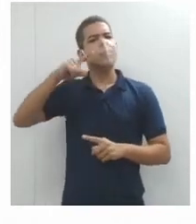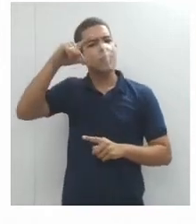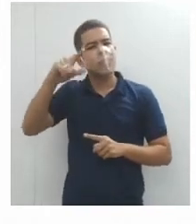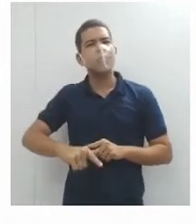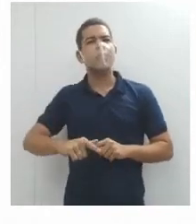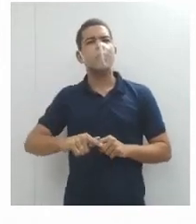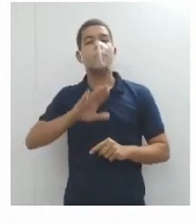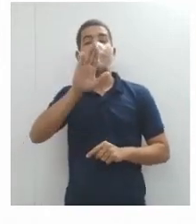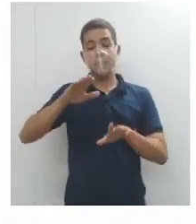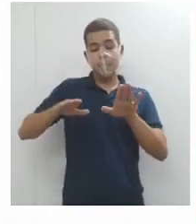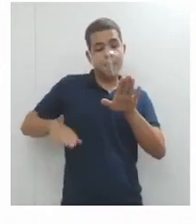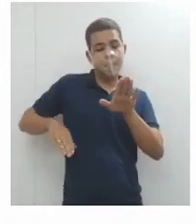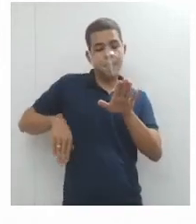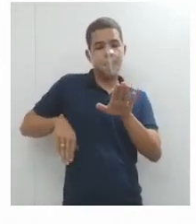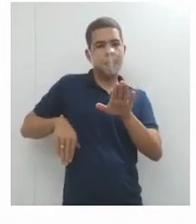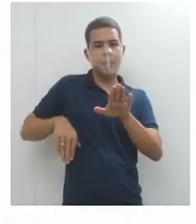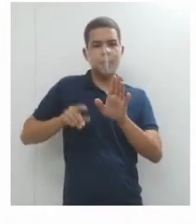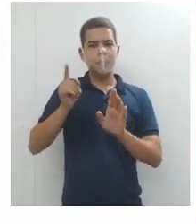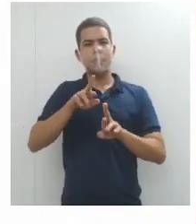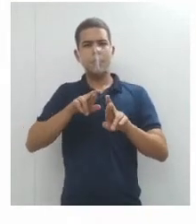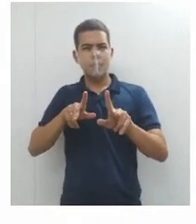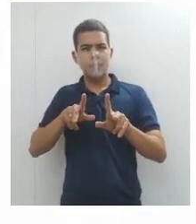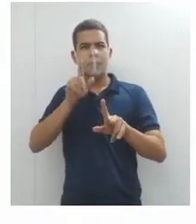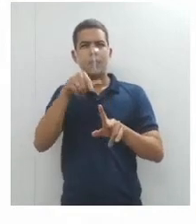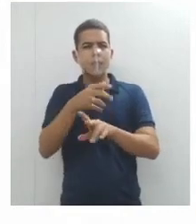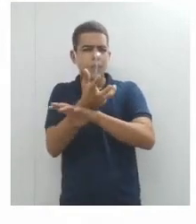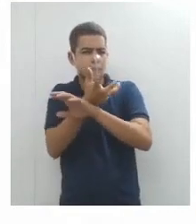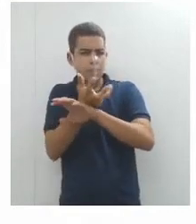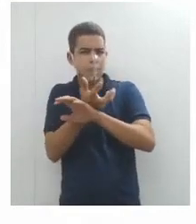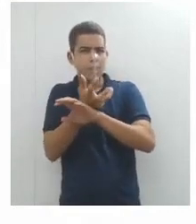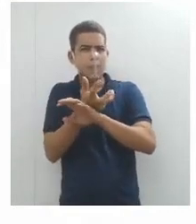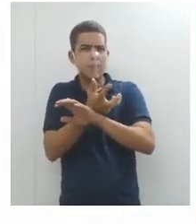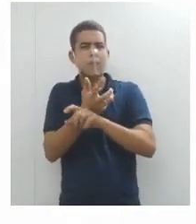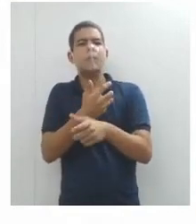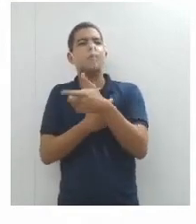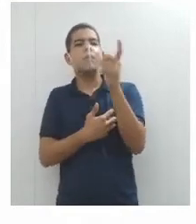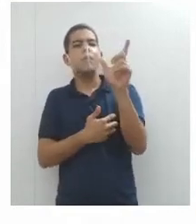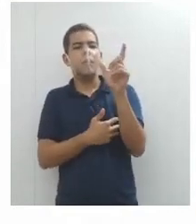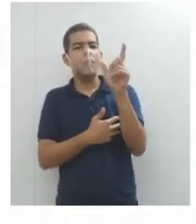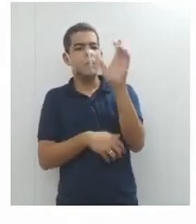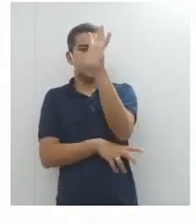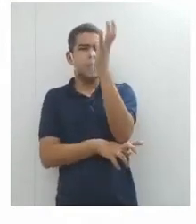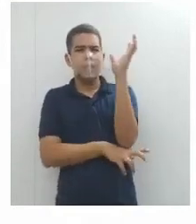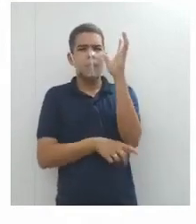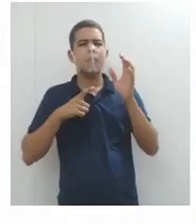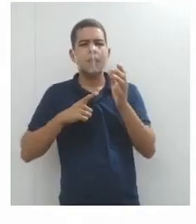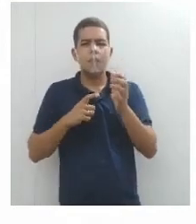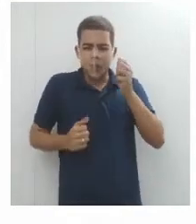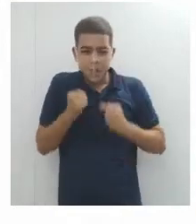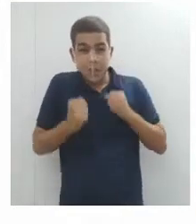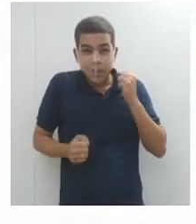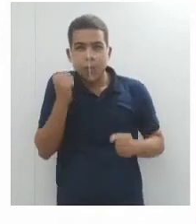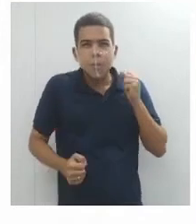já aparece fora da água, correndo em um outro ambiente, tá certo? Com